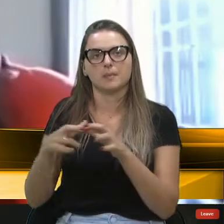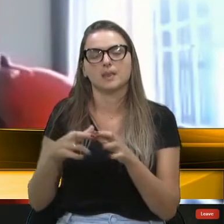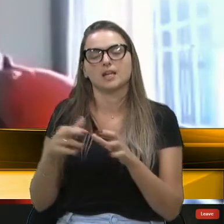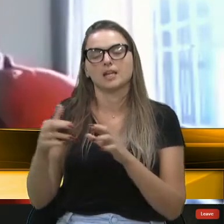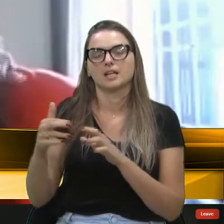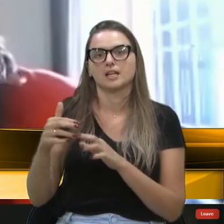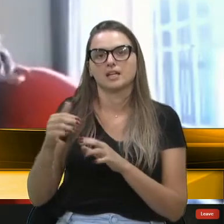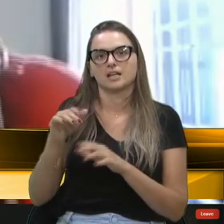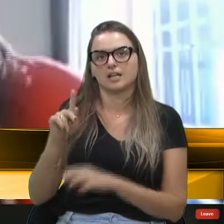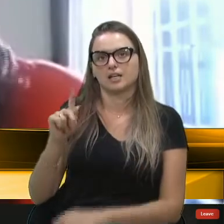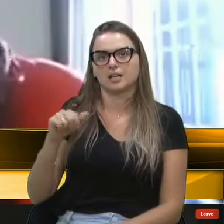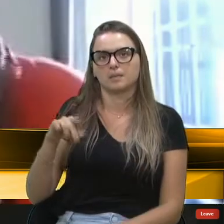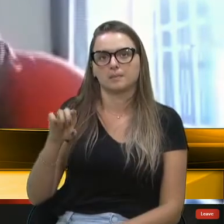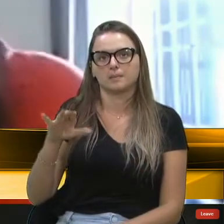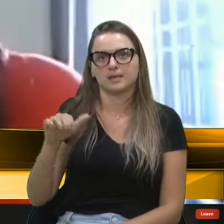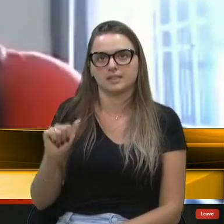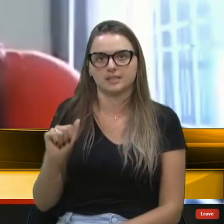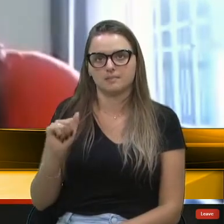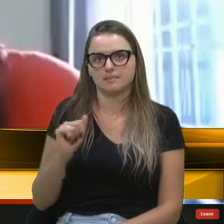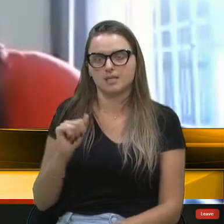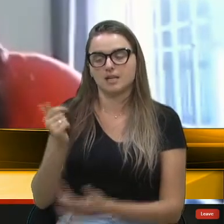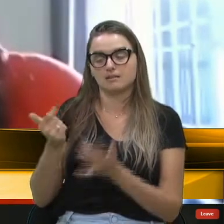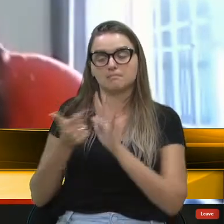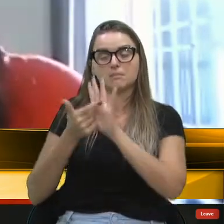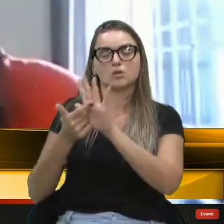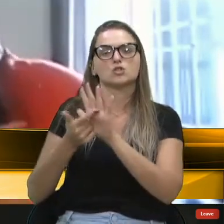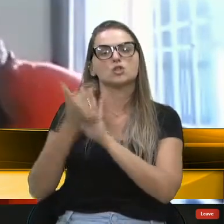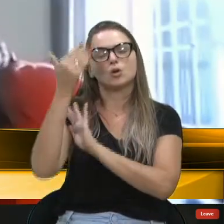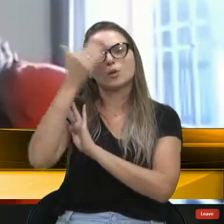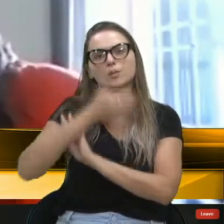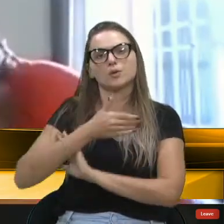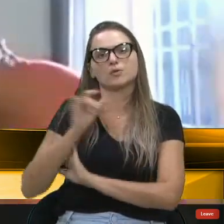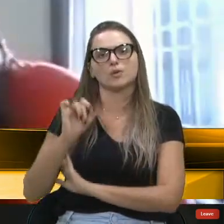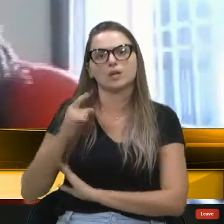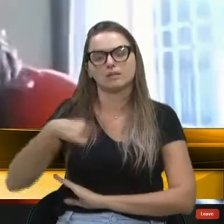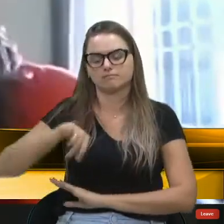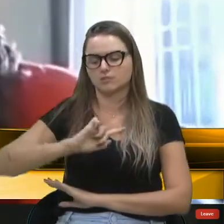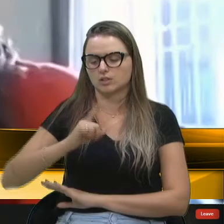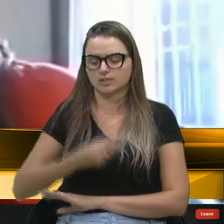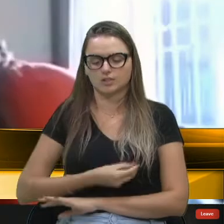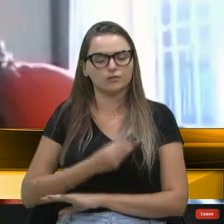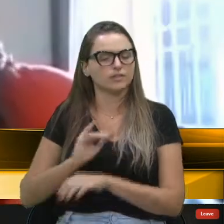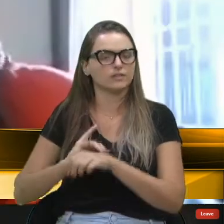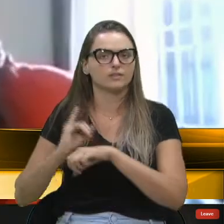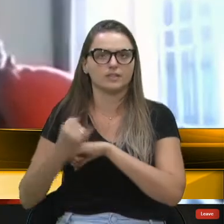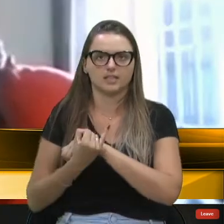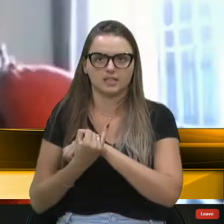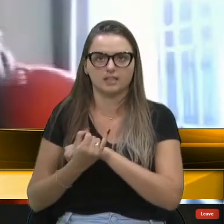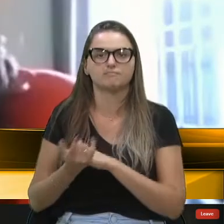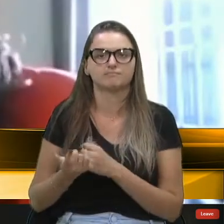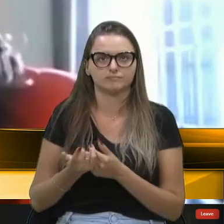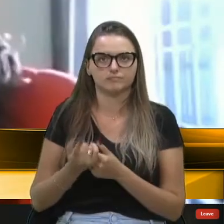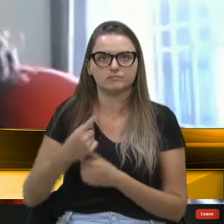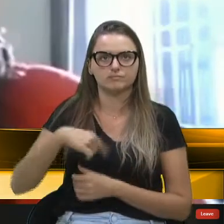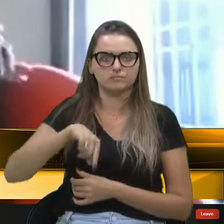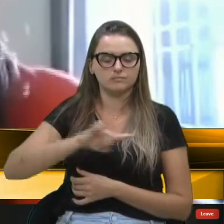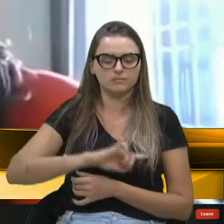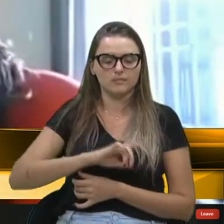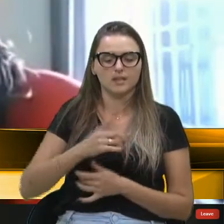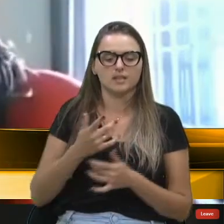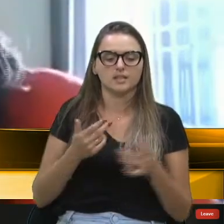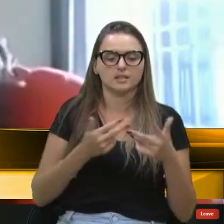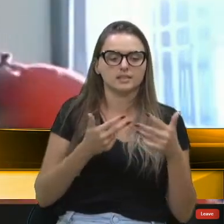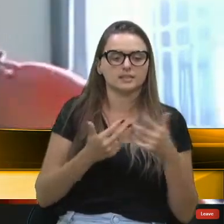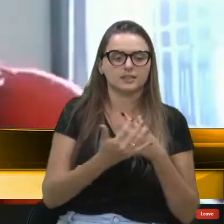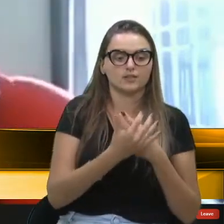pandemia revelou é que a gente não vive numa ilha, né, e que as nossas ações influenciam não só na nossa vida, na nossa comunidade,